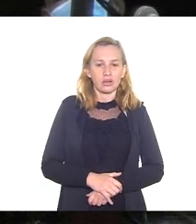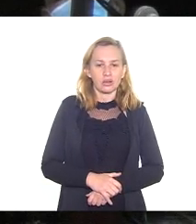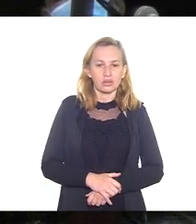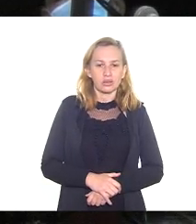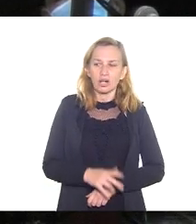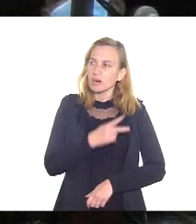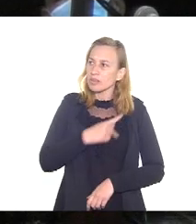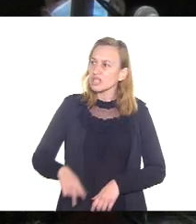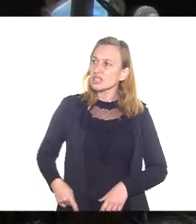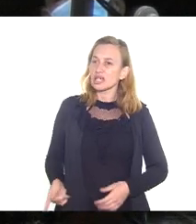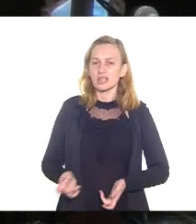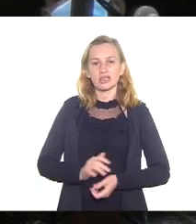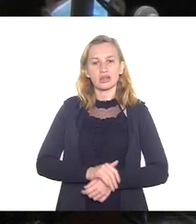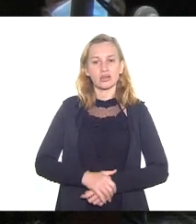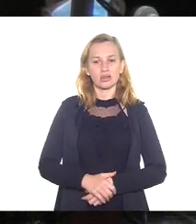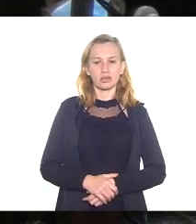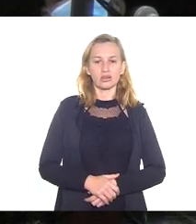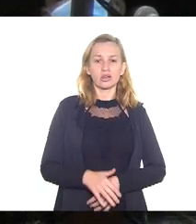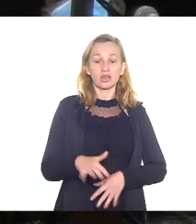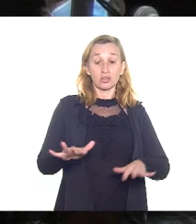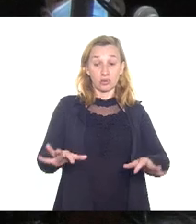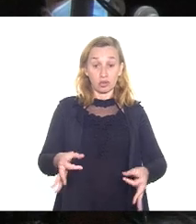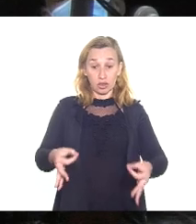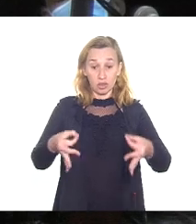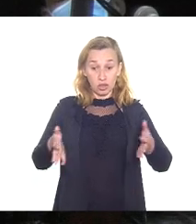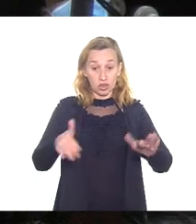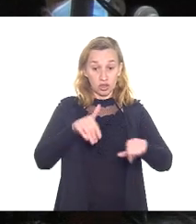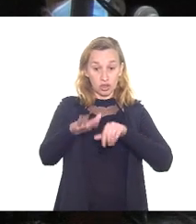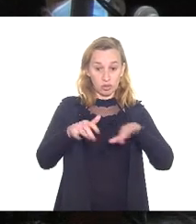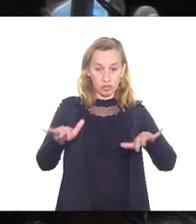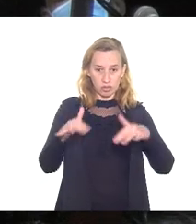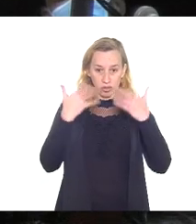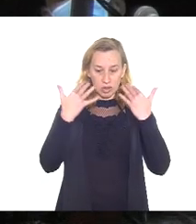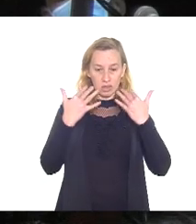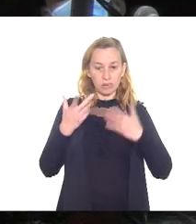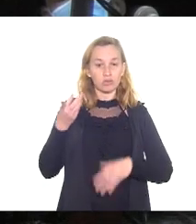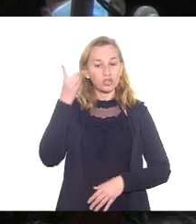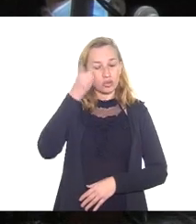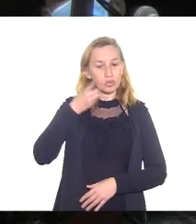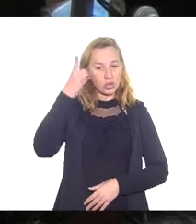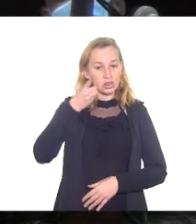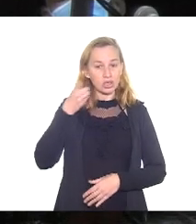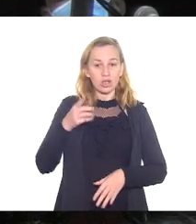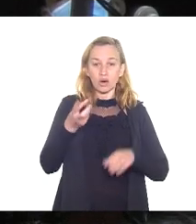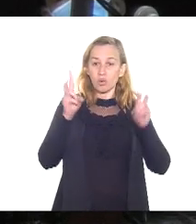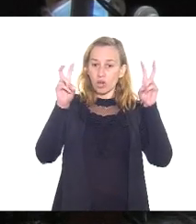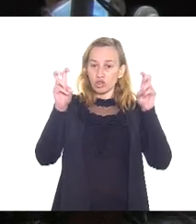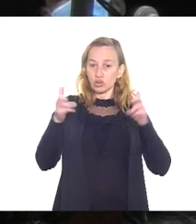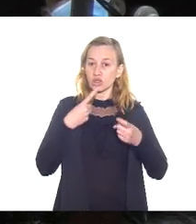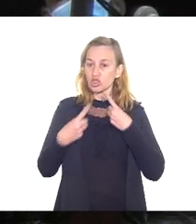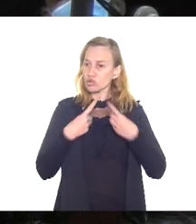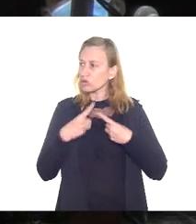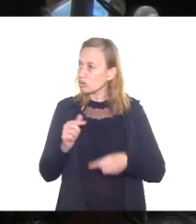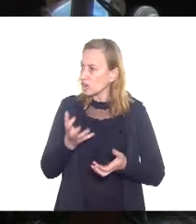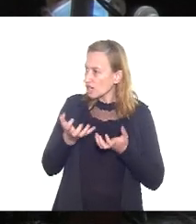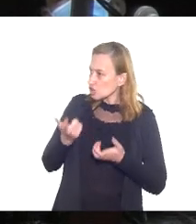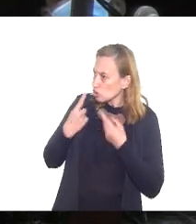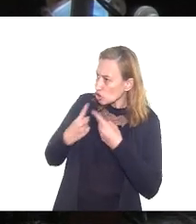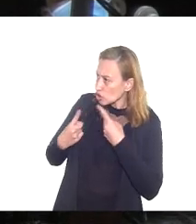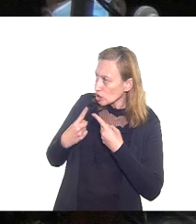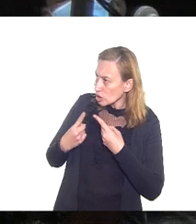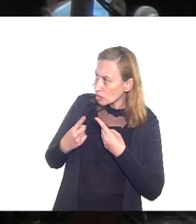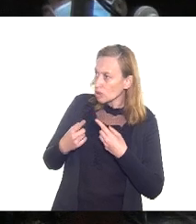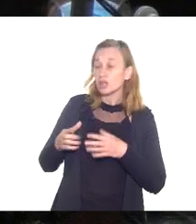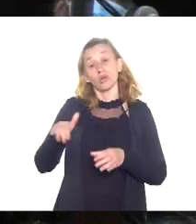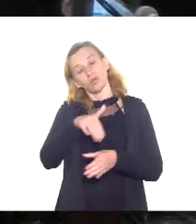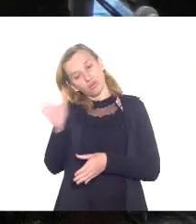A presidência chama a atenção dos seus parlamentares. A matéria está em discussão. Alguém queira discutir? Então, vamos